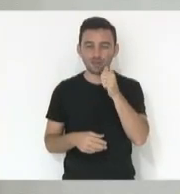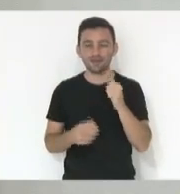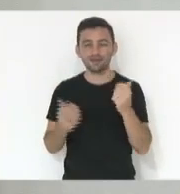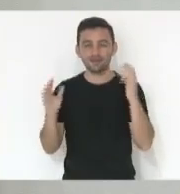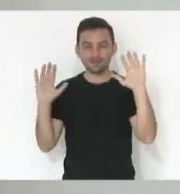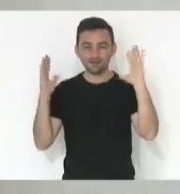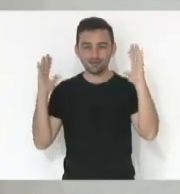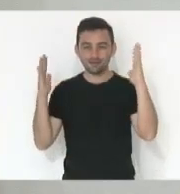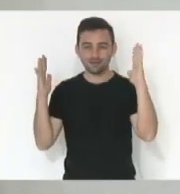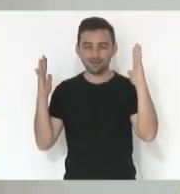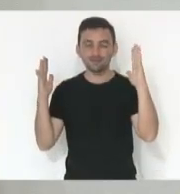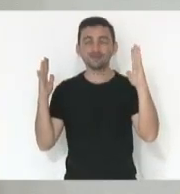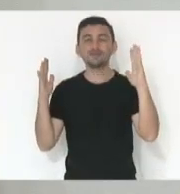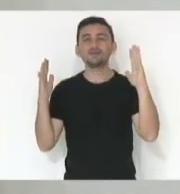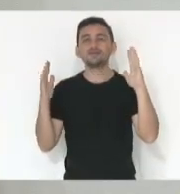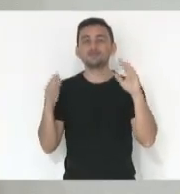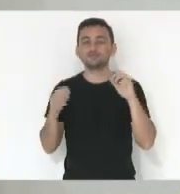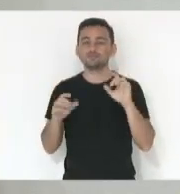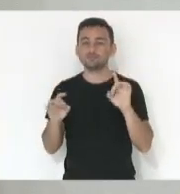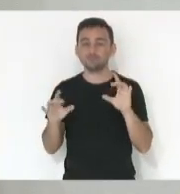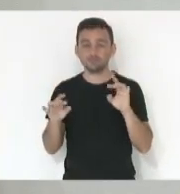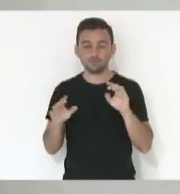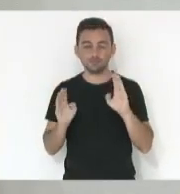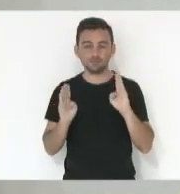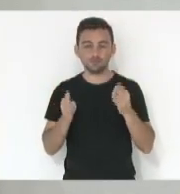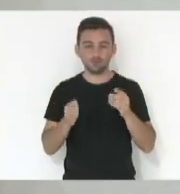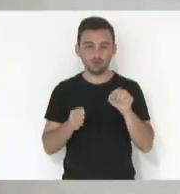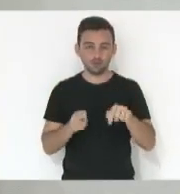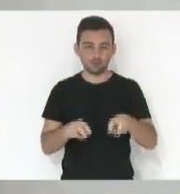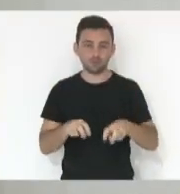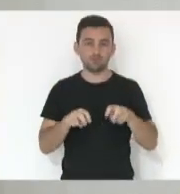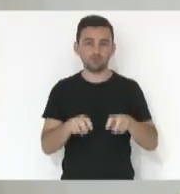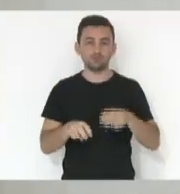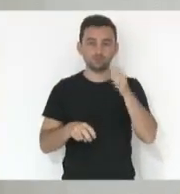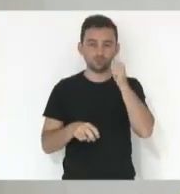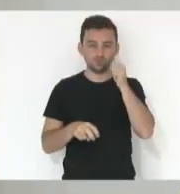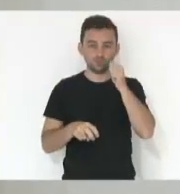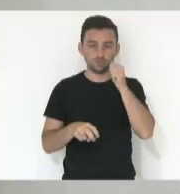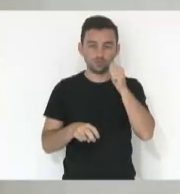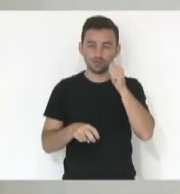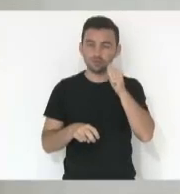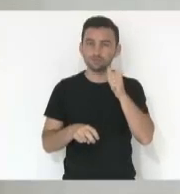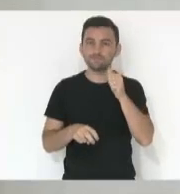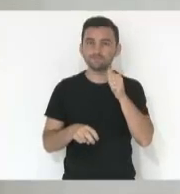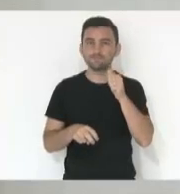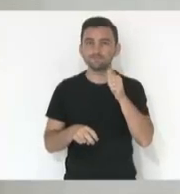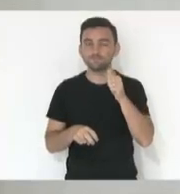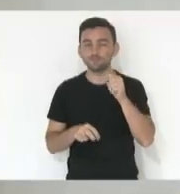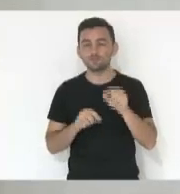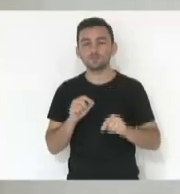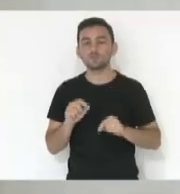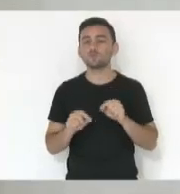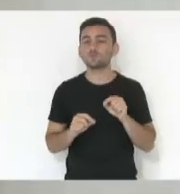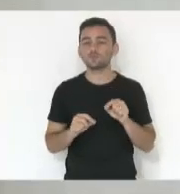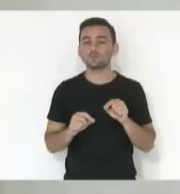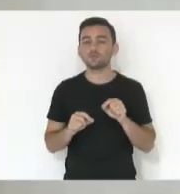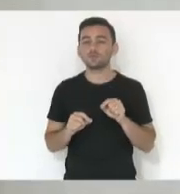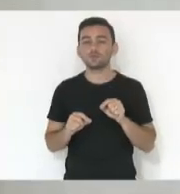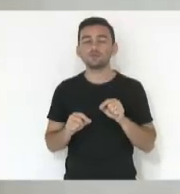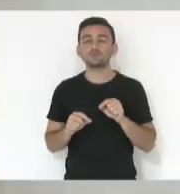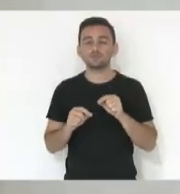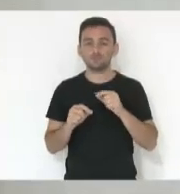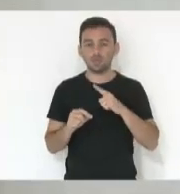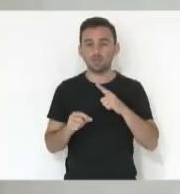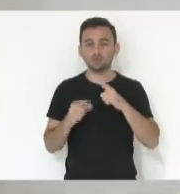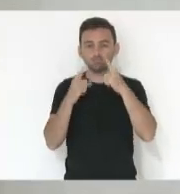comemorar, especialmente as mulheres agricultoras, deputado Moacir Soupelsa, foi um choro único